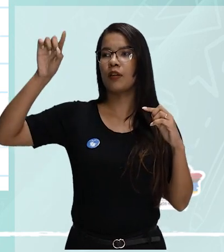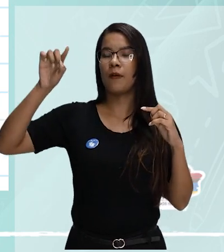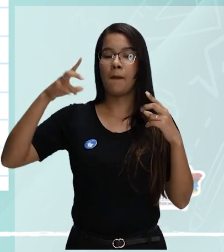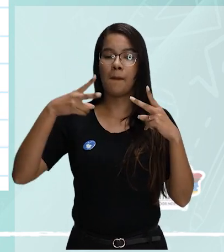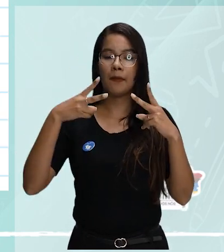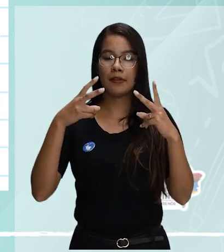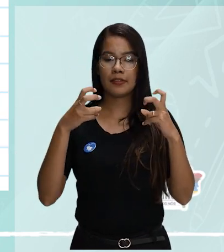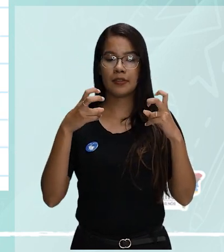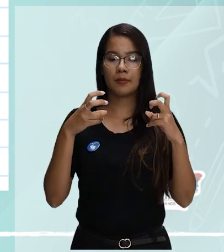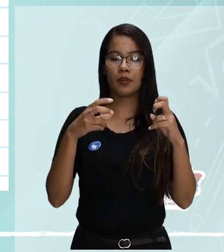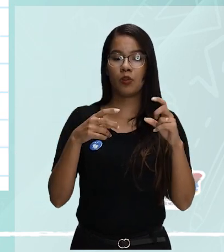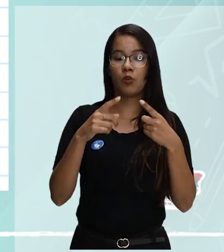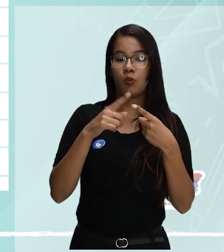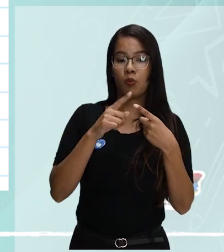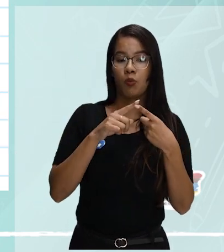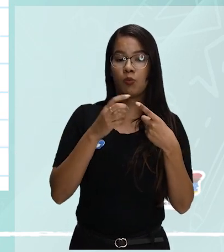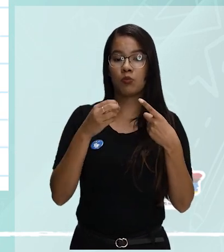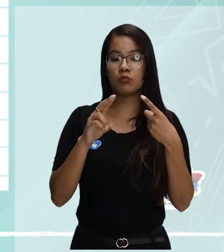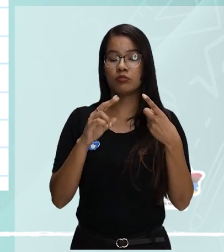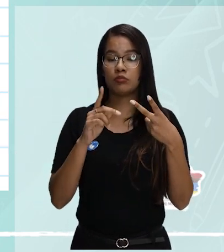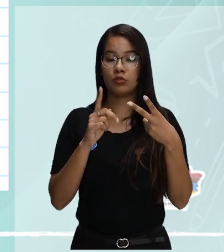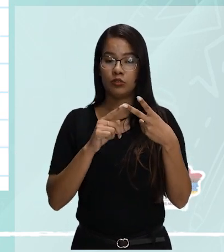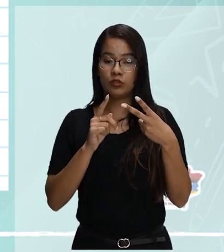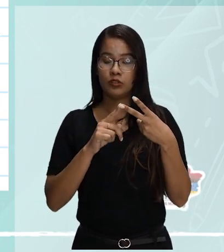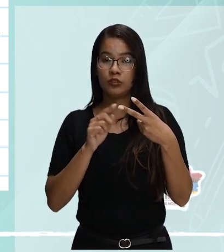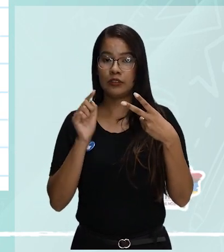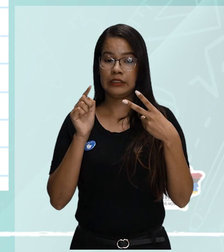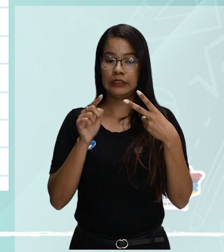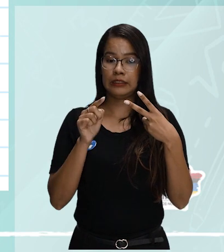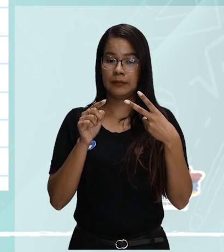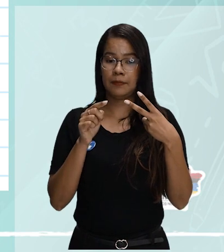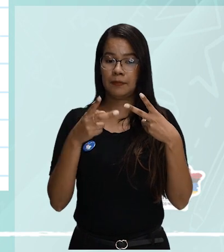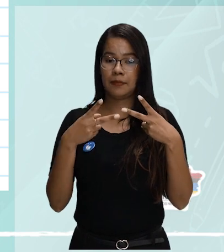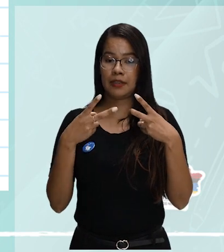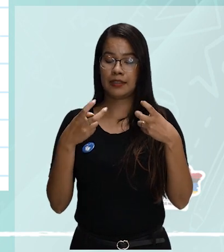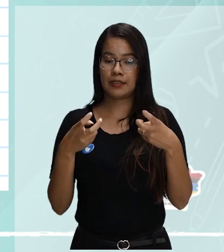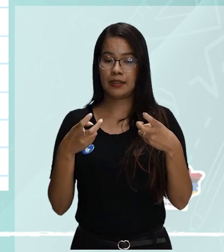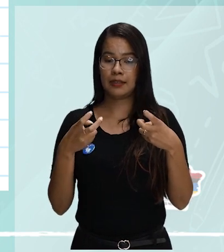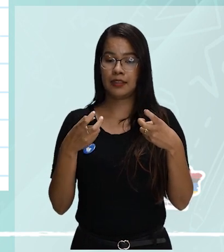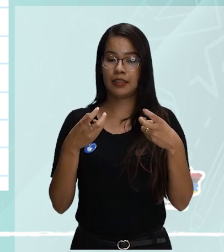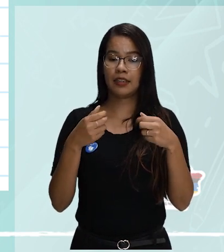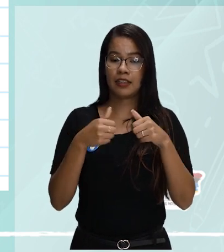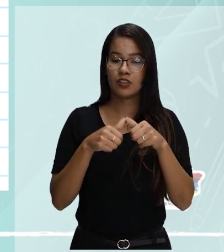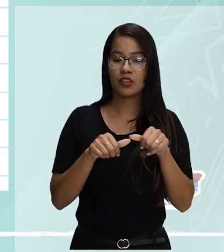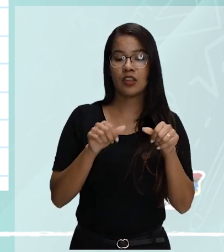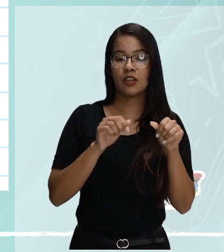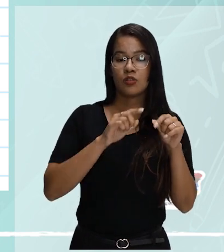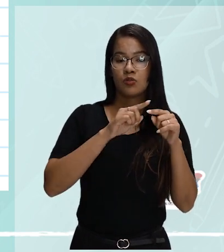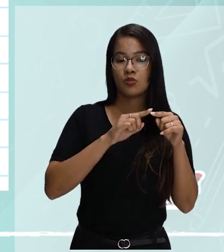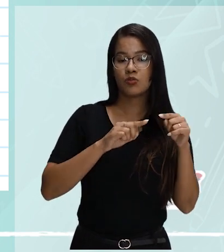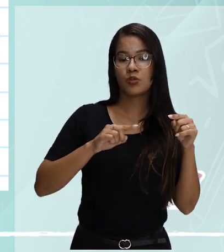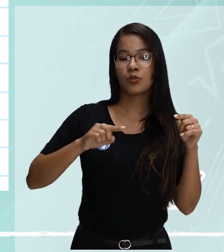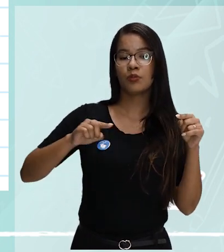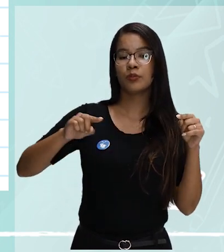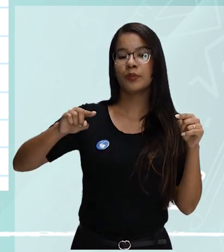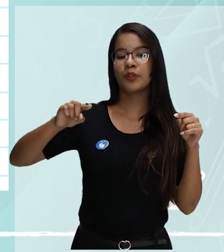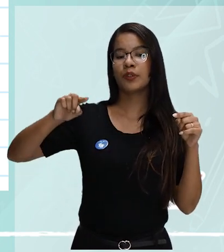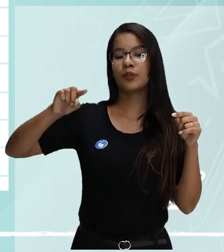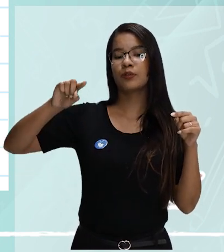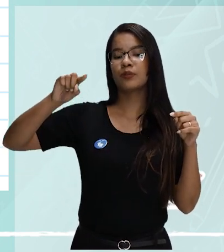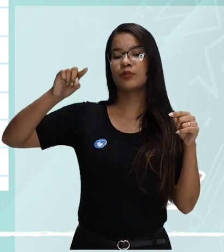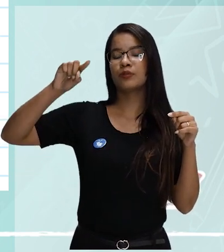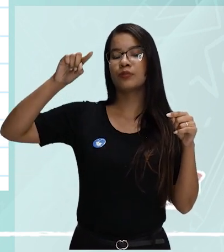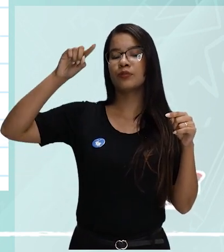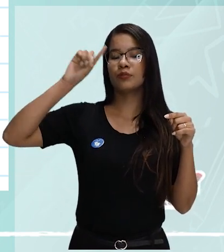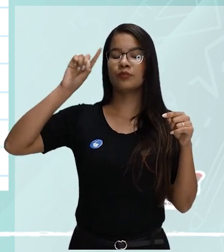no gráfico 1 como no 2, você vê que a reta, nesse caso aqui, está subindo, os valores de y estão aumentando a